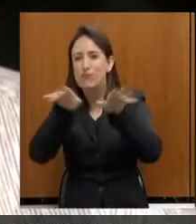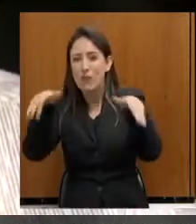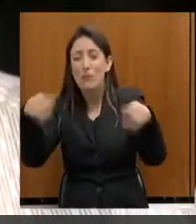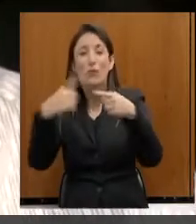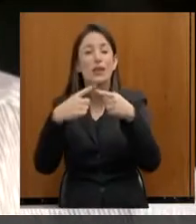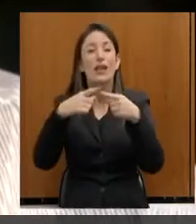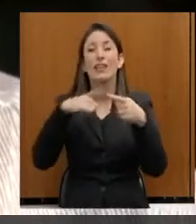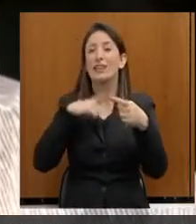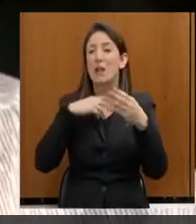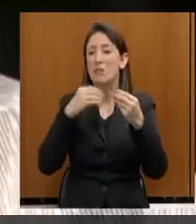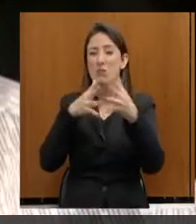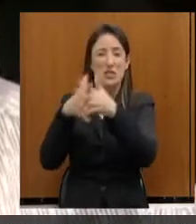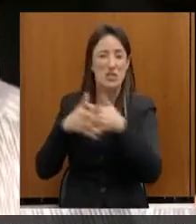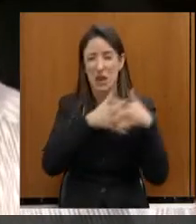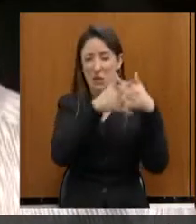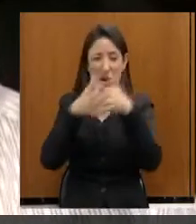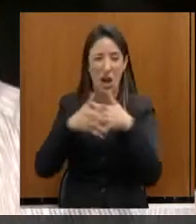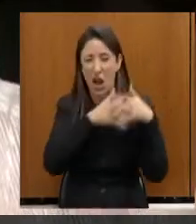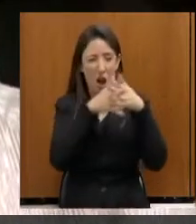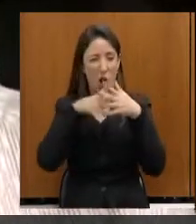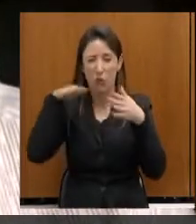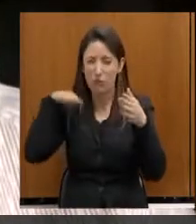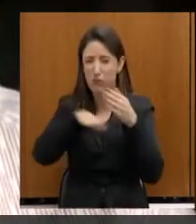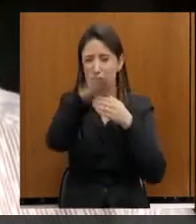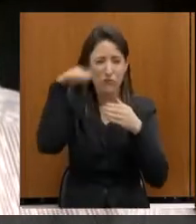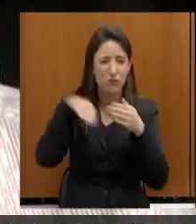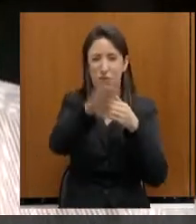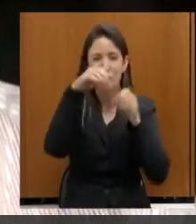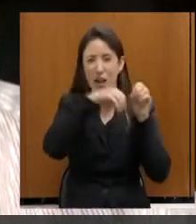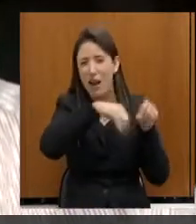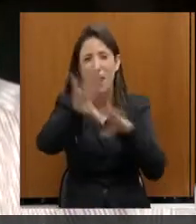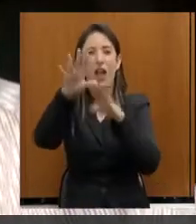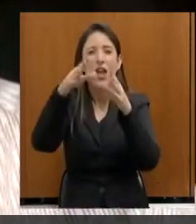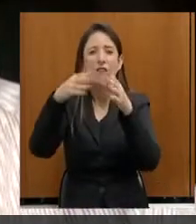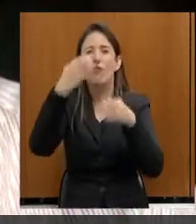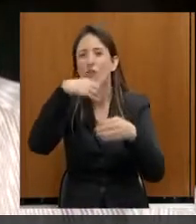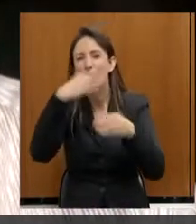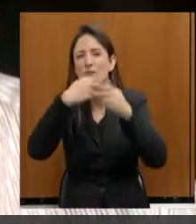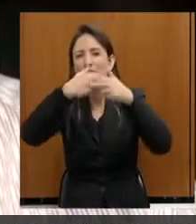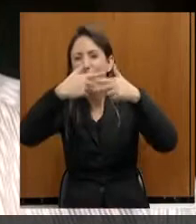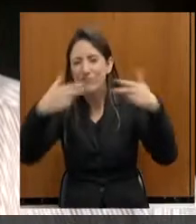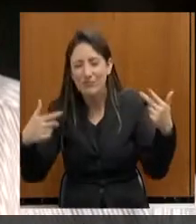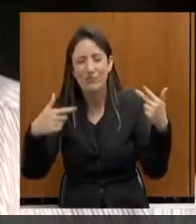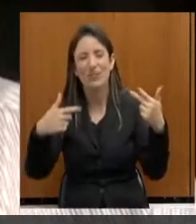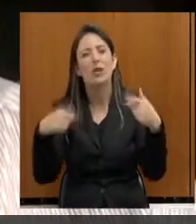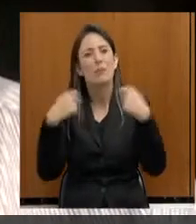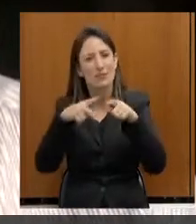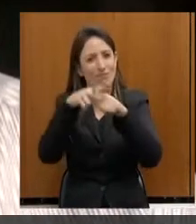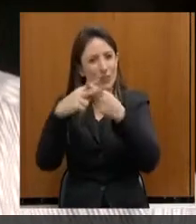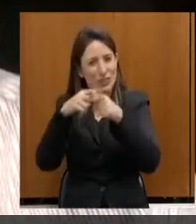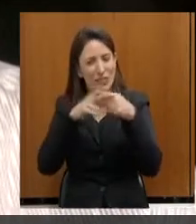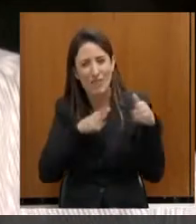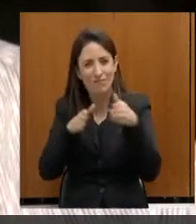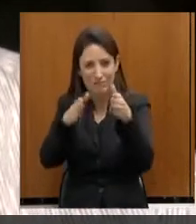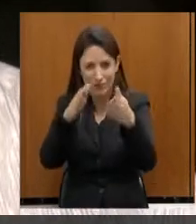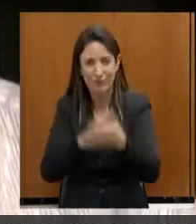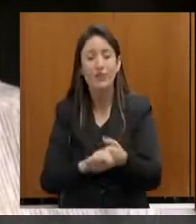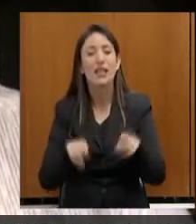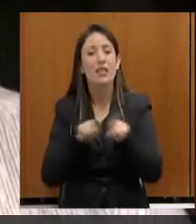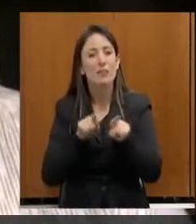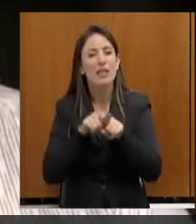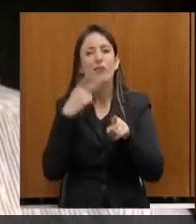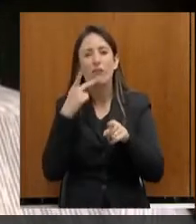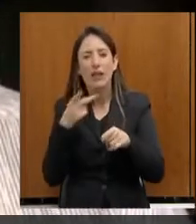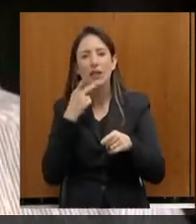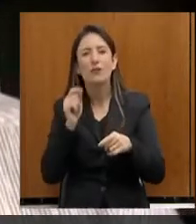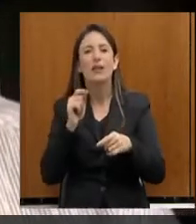carretas que sai levando as frutas da Jaíba condutor falava também do do do canal principal do projeto